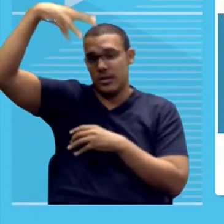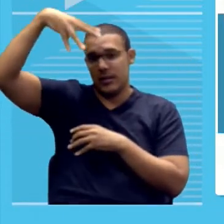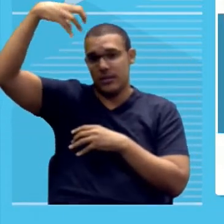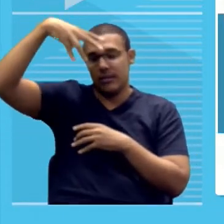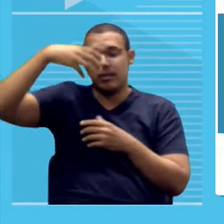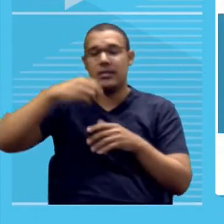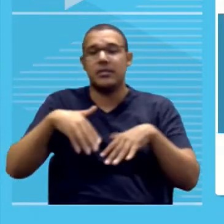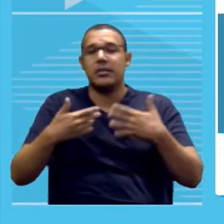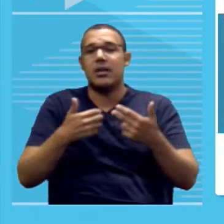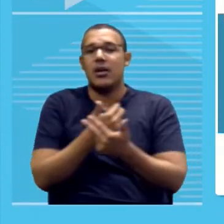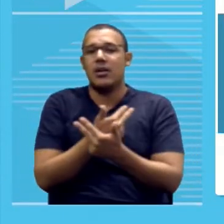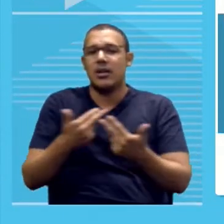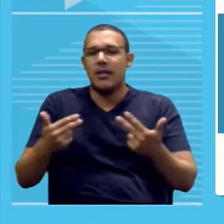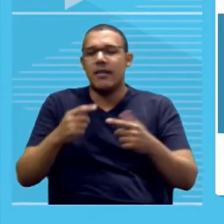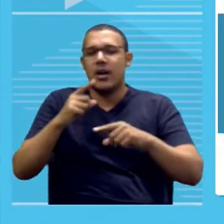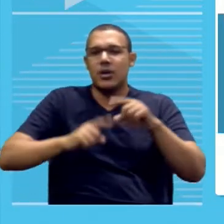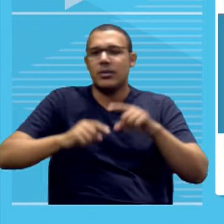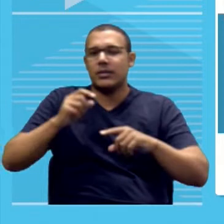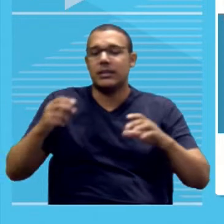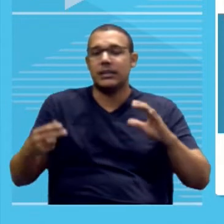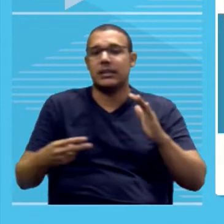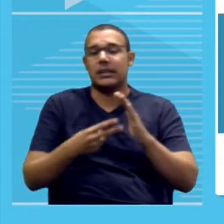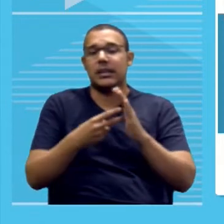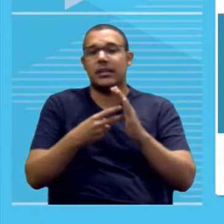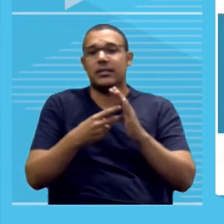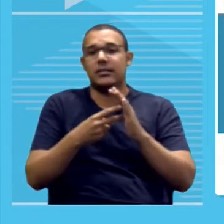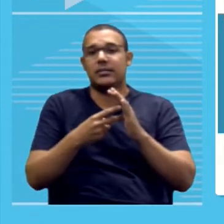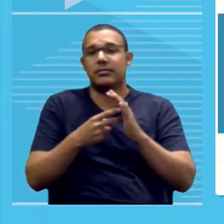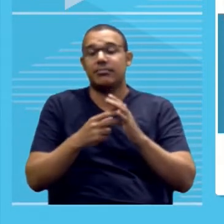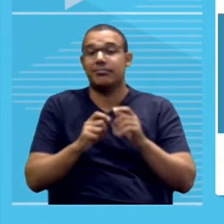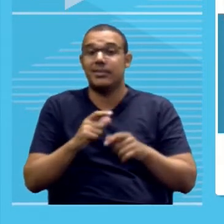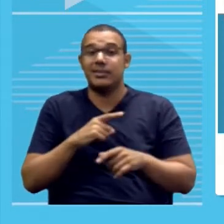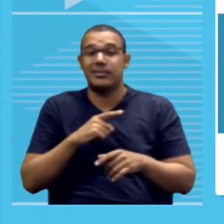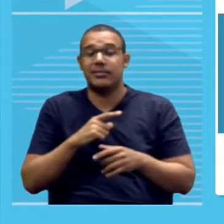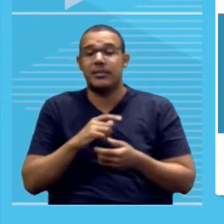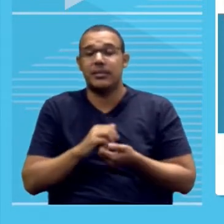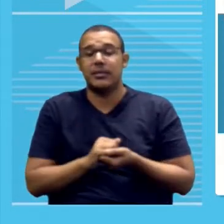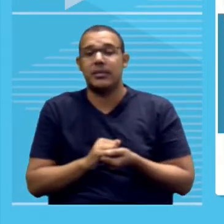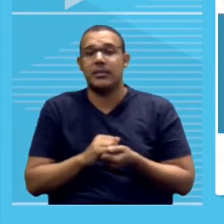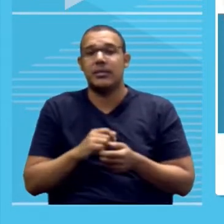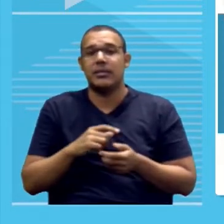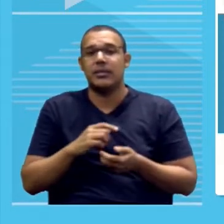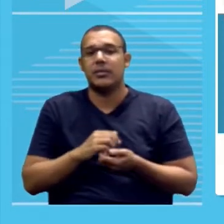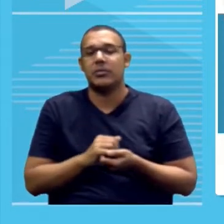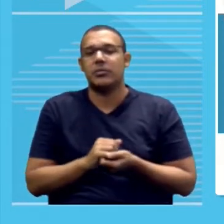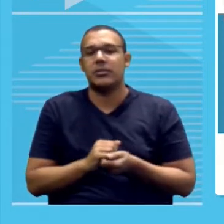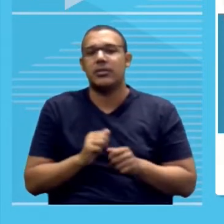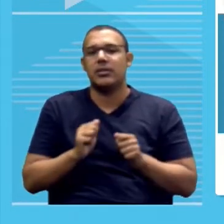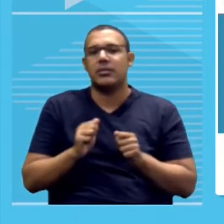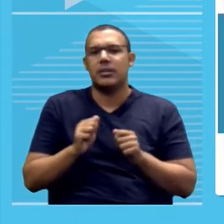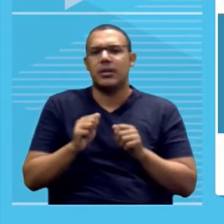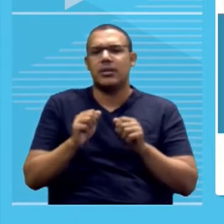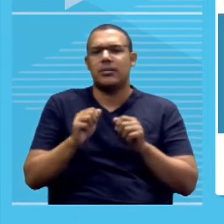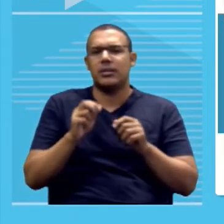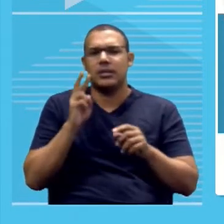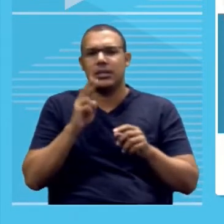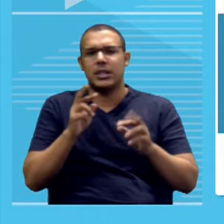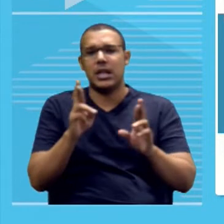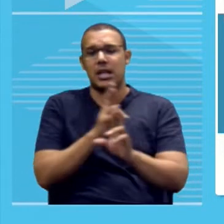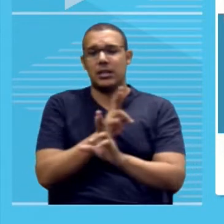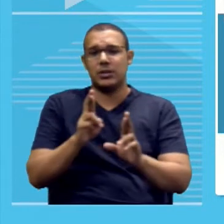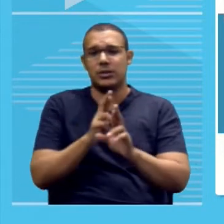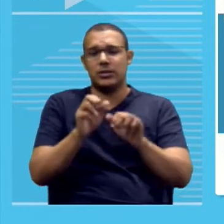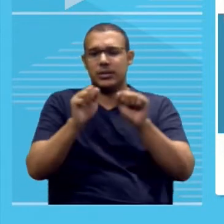tem vários aparelhos ligados naquele sistema que não vão fazer tanto sentido quando a gente pega para um sistema mais simples, né? Porque